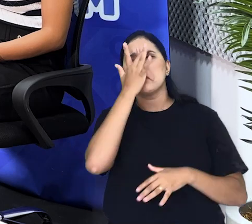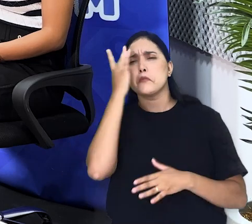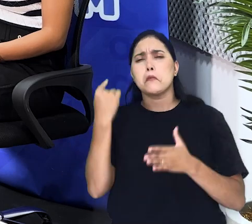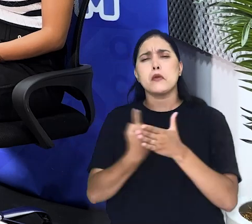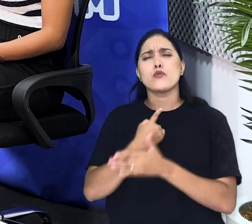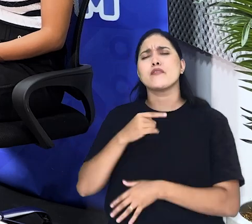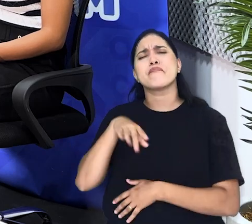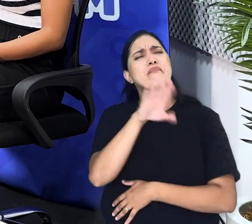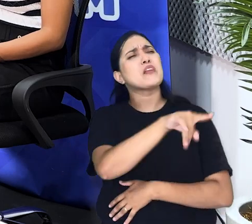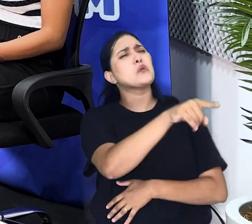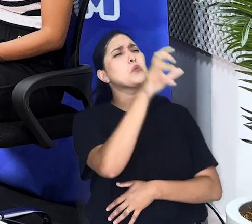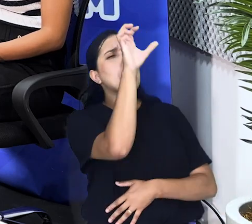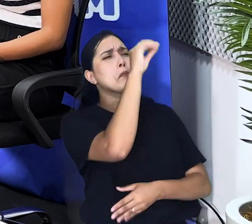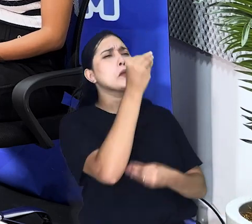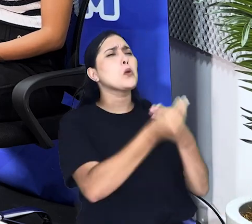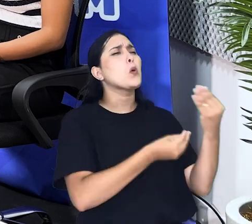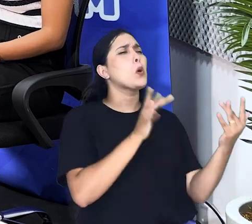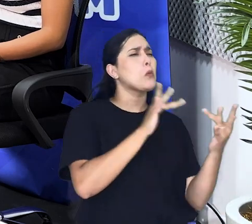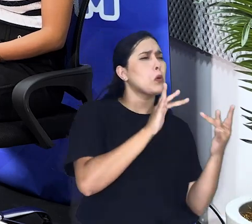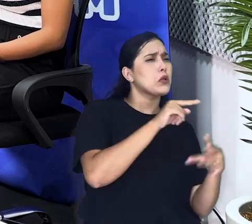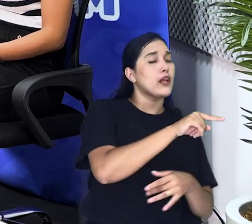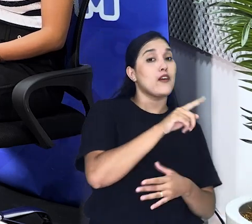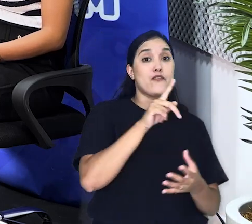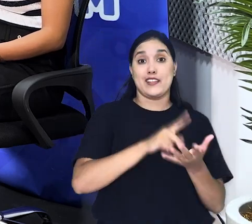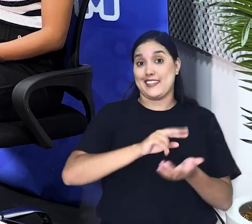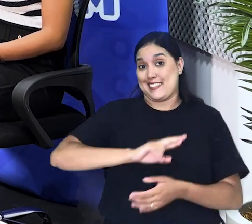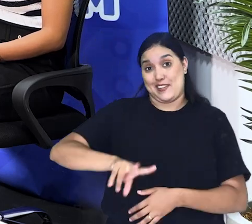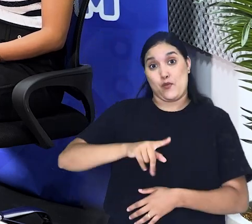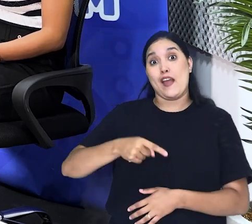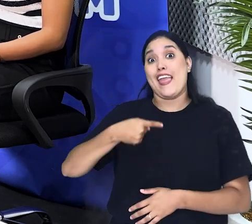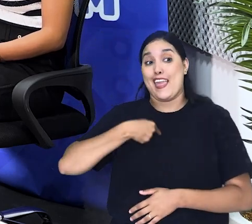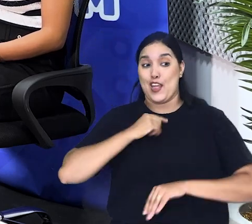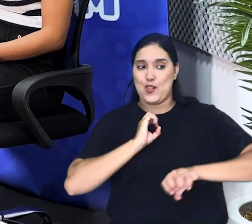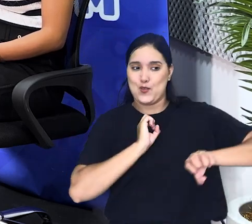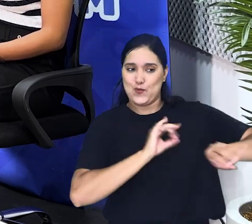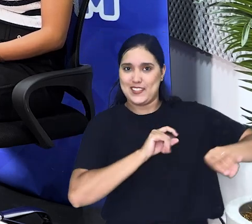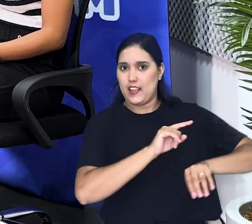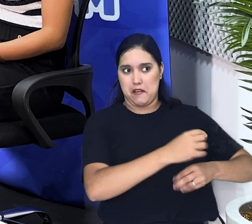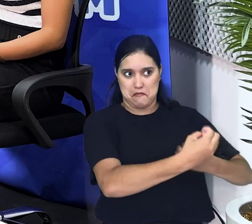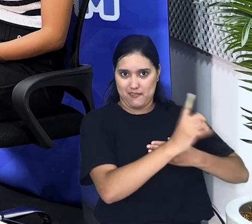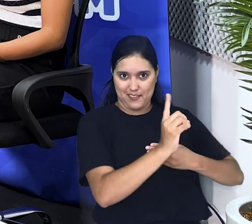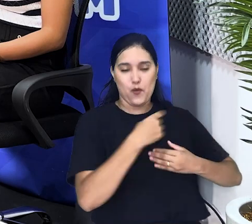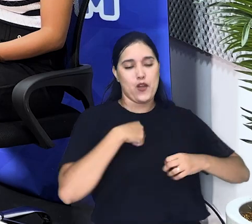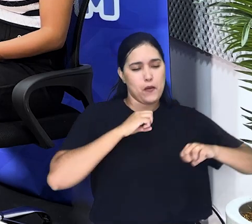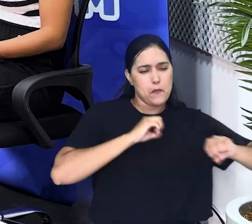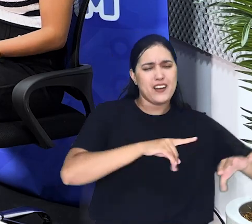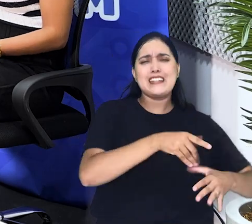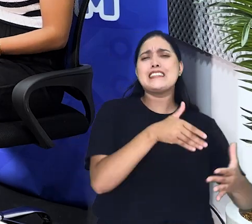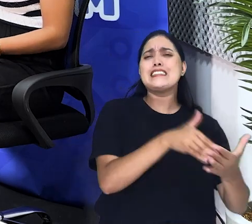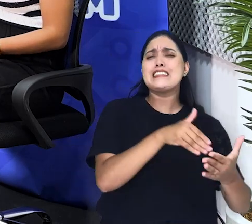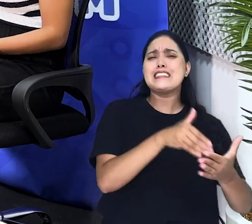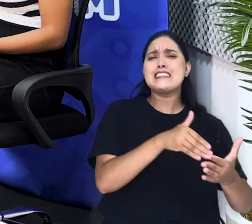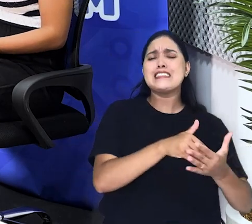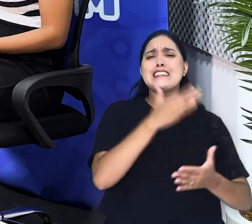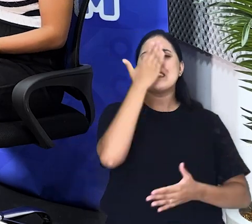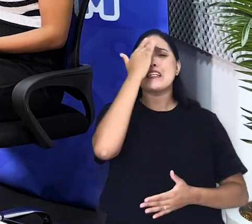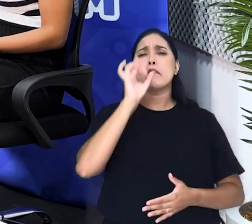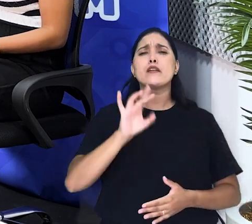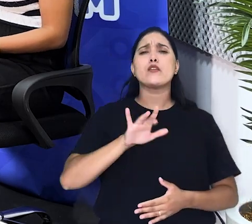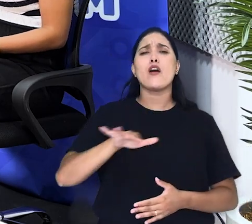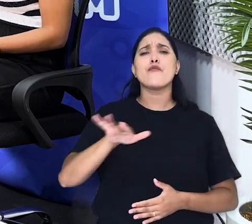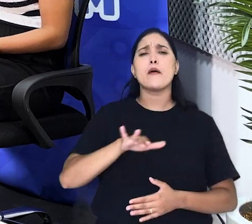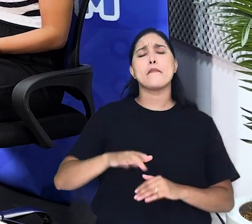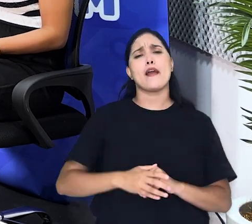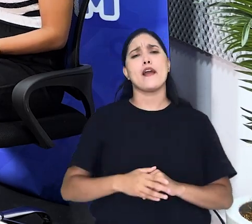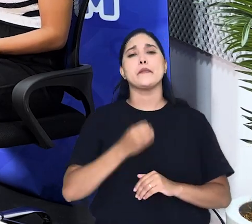Ele tem as cordas vocais dele, são perfeitas. Tanto que ele grita em alguma situação, ele dá um gritinho lá em casa para dizer que ele chegou, que